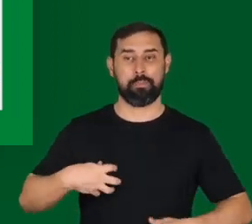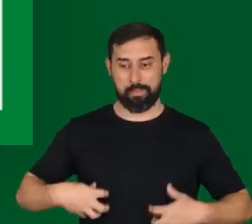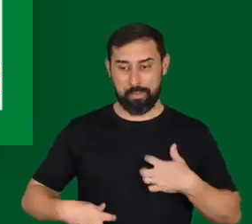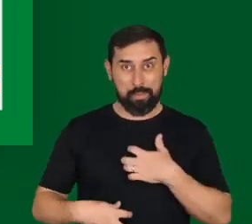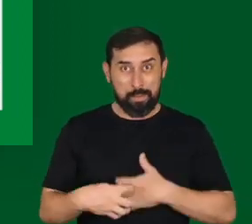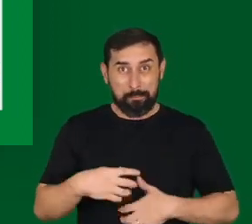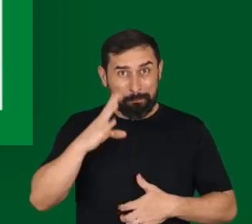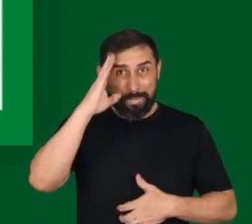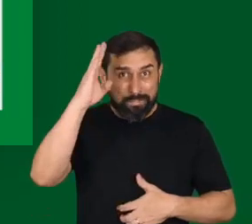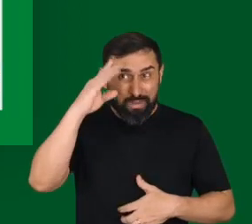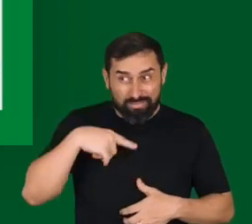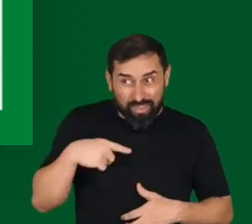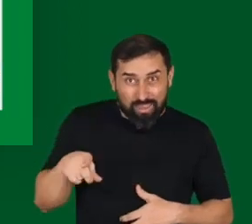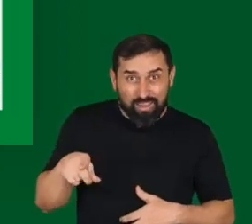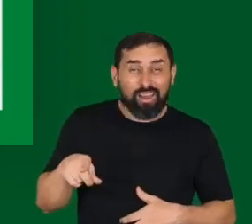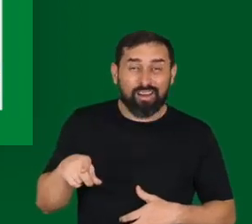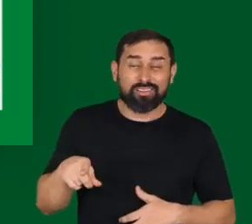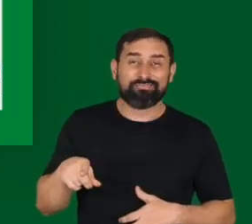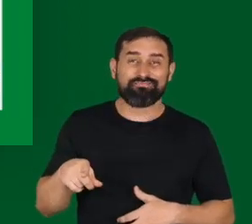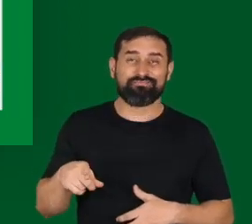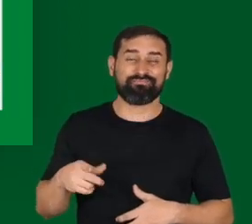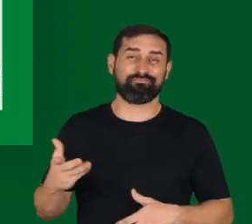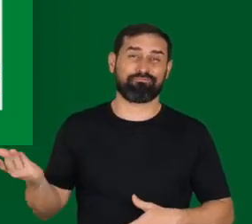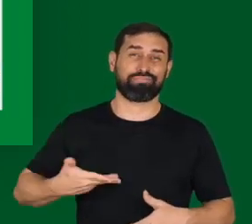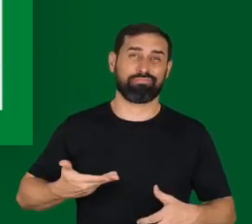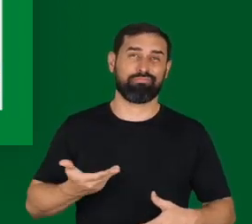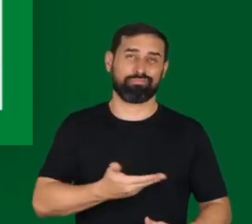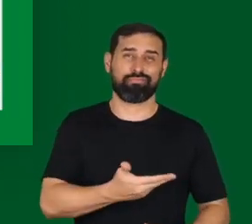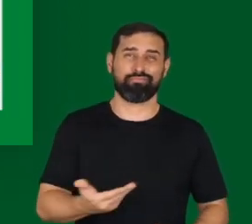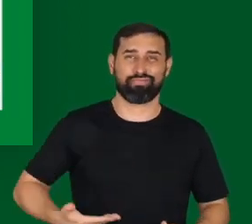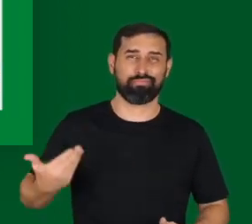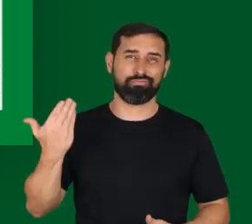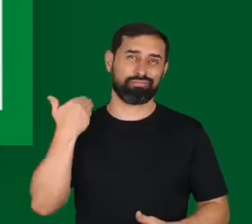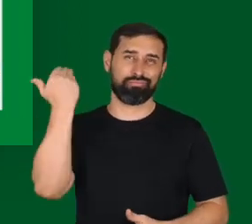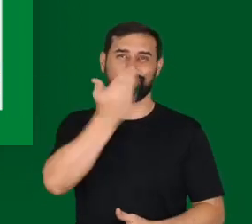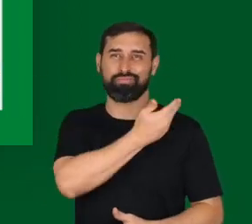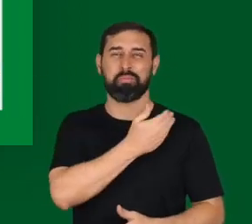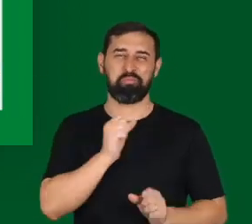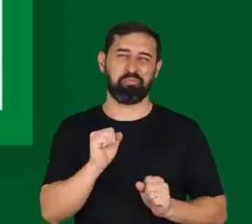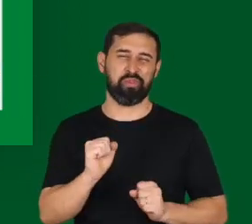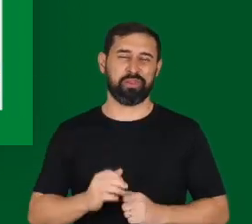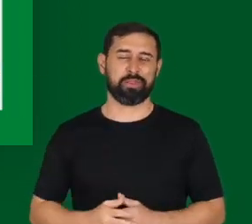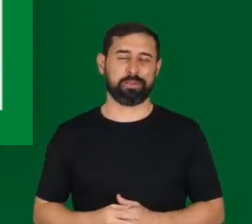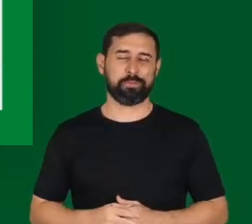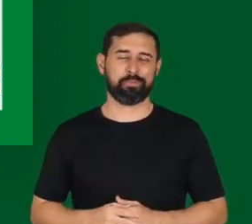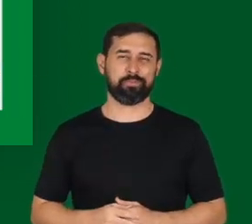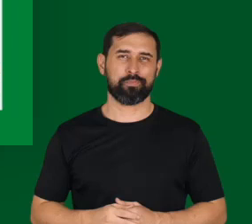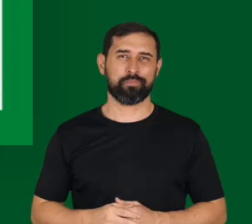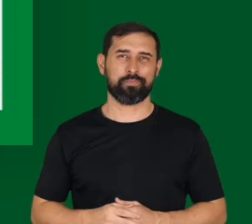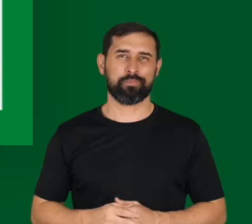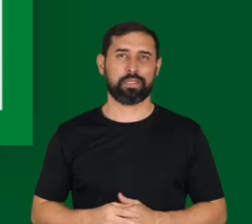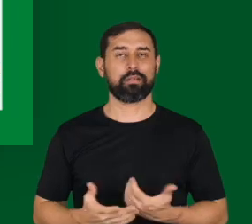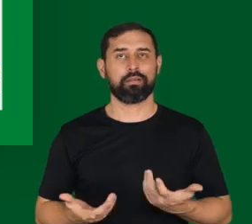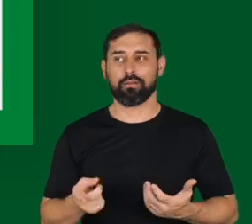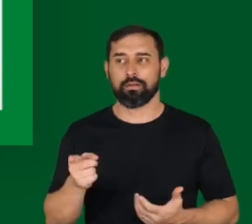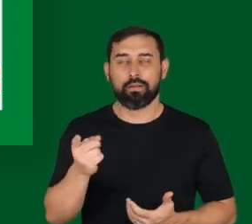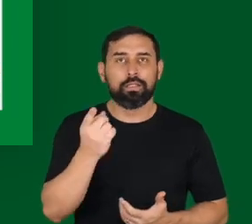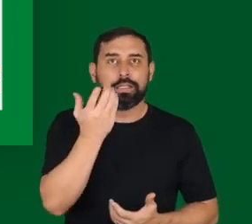maior energia aos órgãos vitais. As crianças, elas são, todos esses fatores,